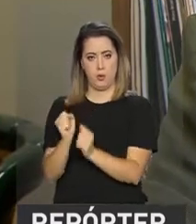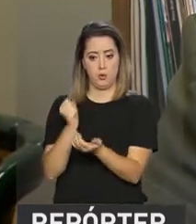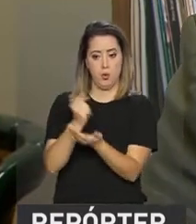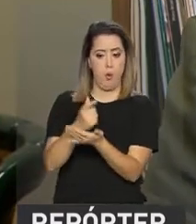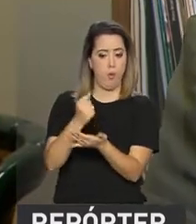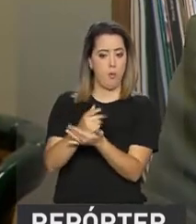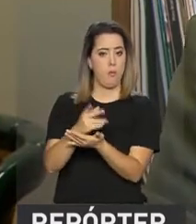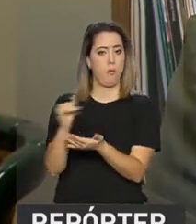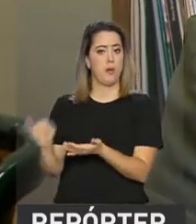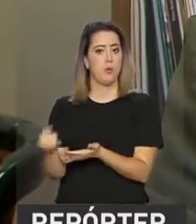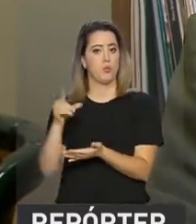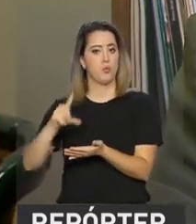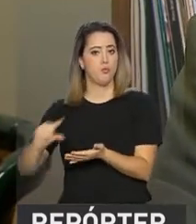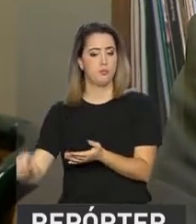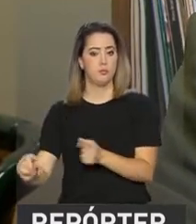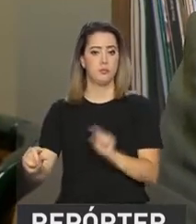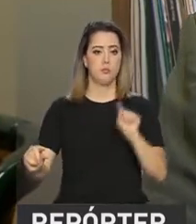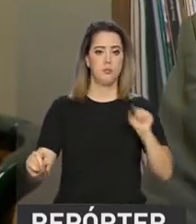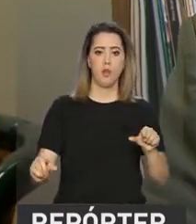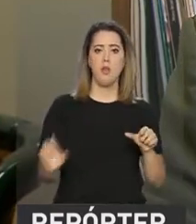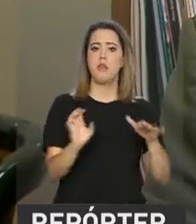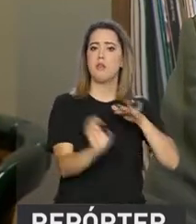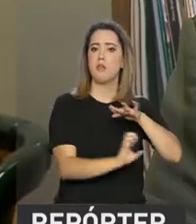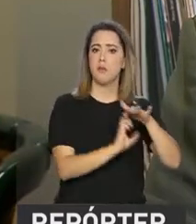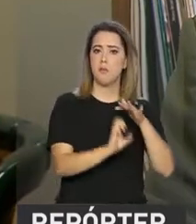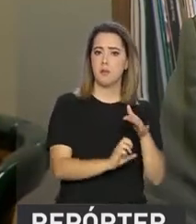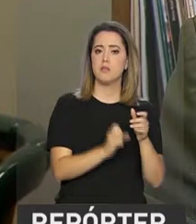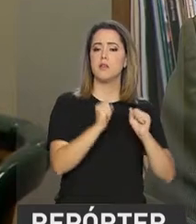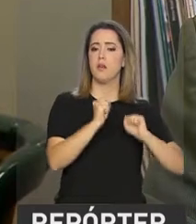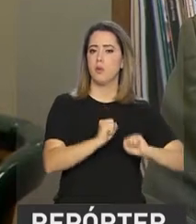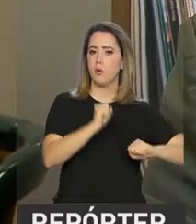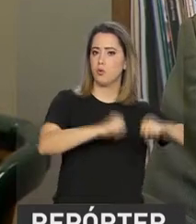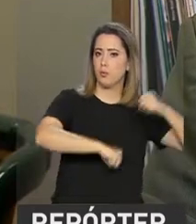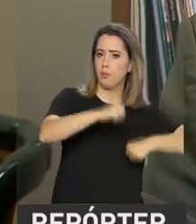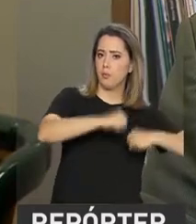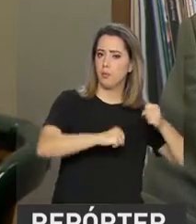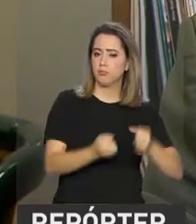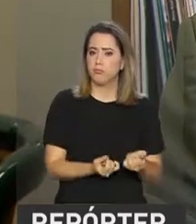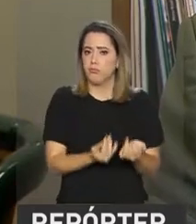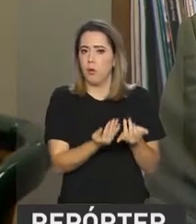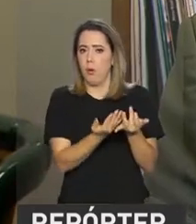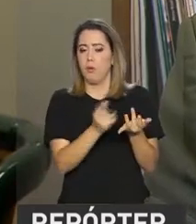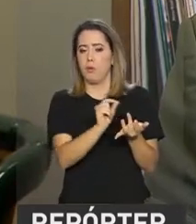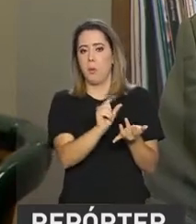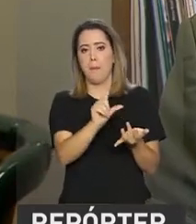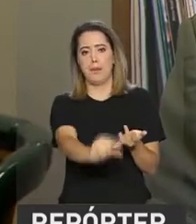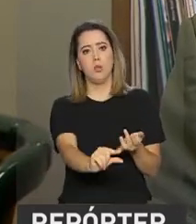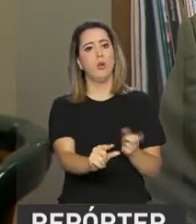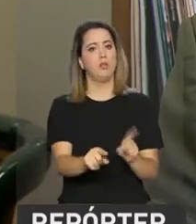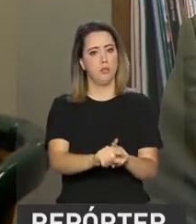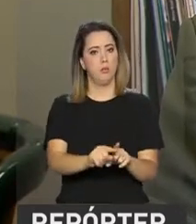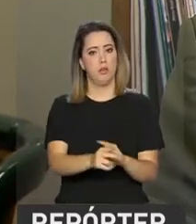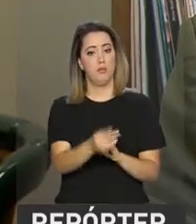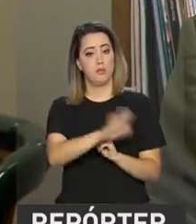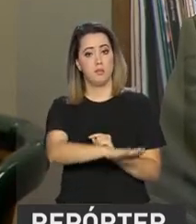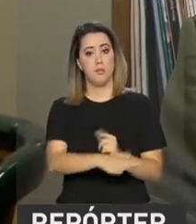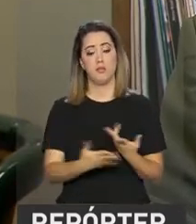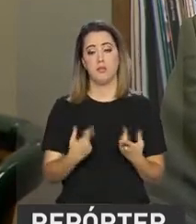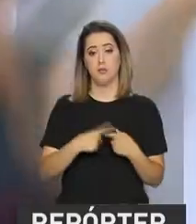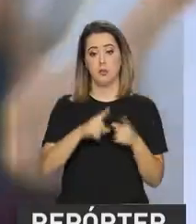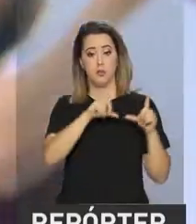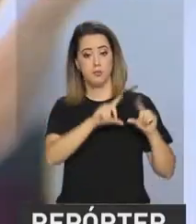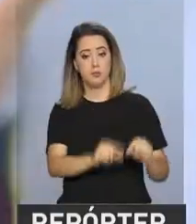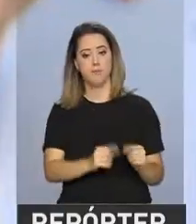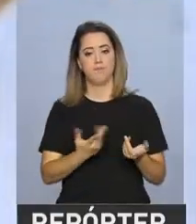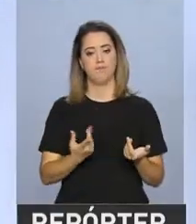comprar com juros menores o empresário de produzir com conjuntos na qual com uma redução no custo de produção